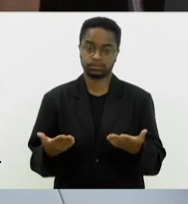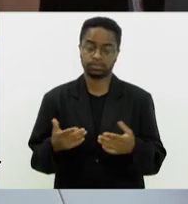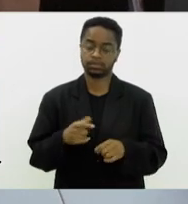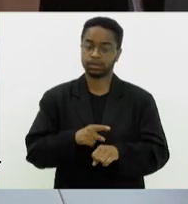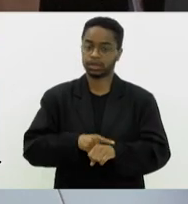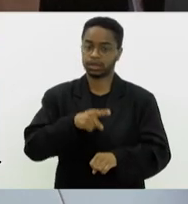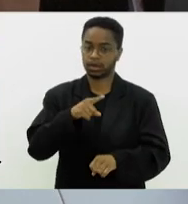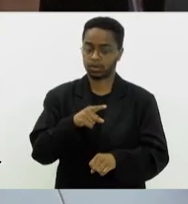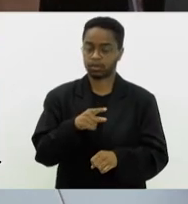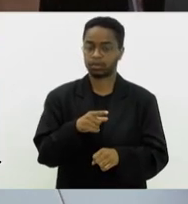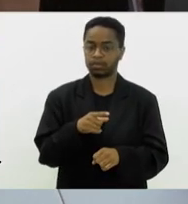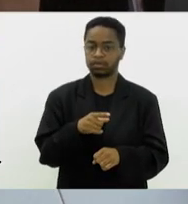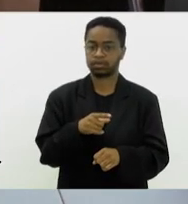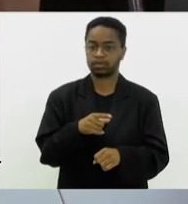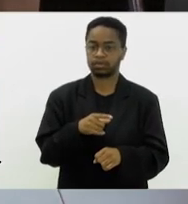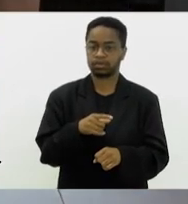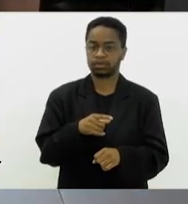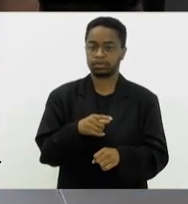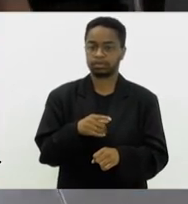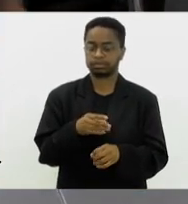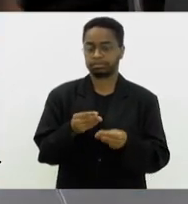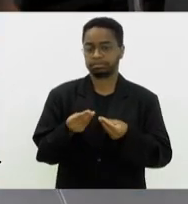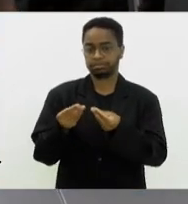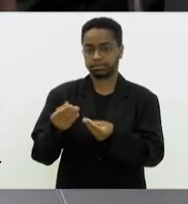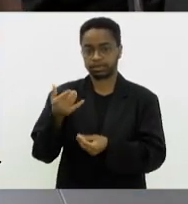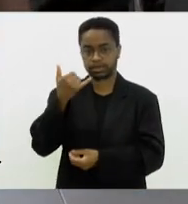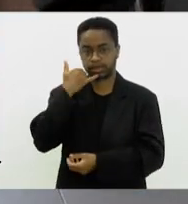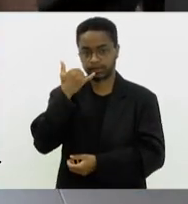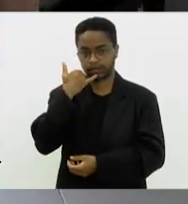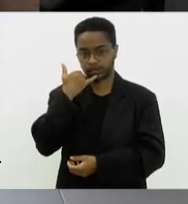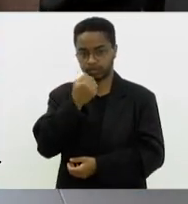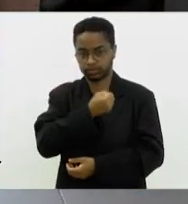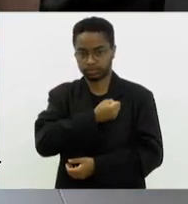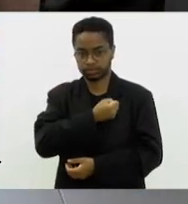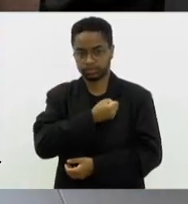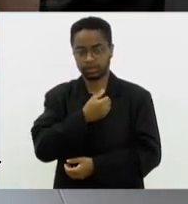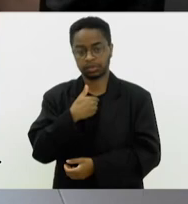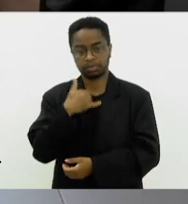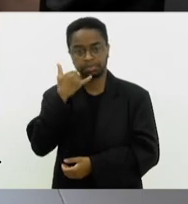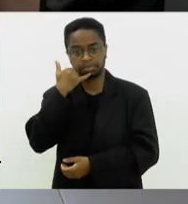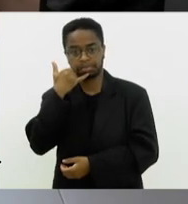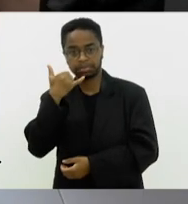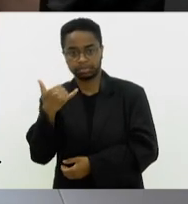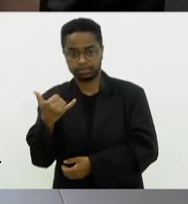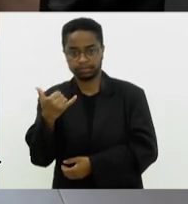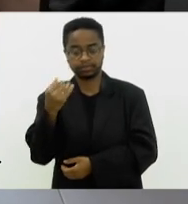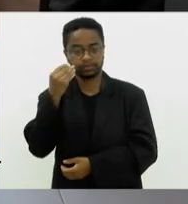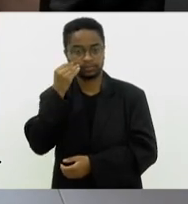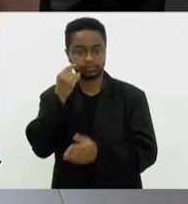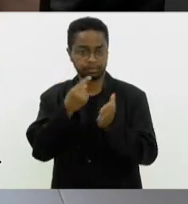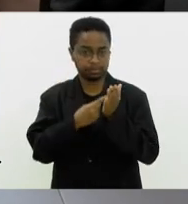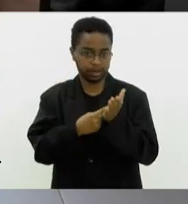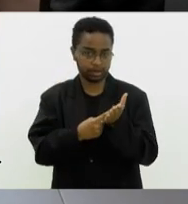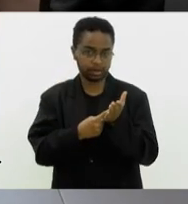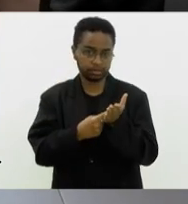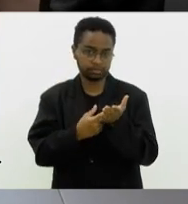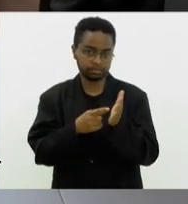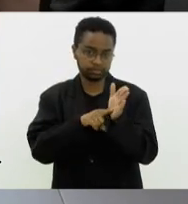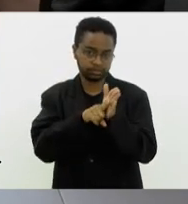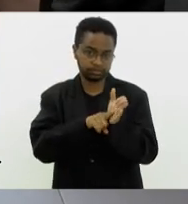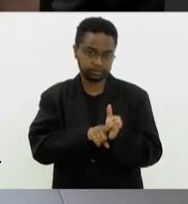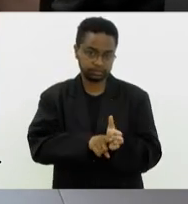imediatamente, ele dá o telefone da clínica, eu telefono para a clínica para marcar o